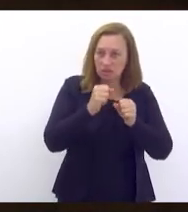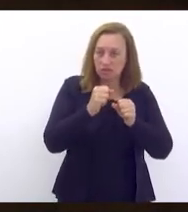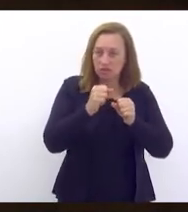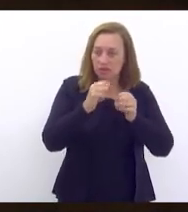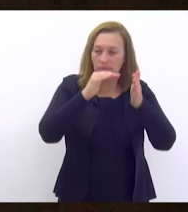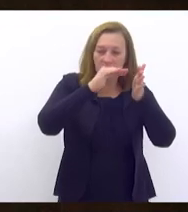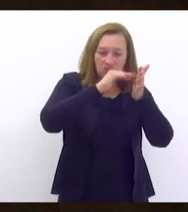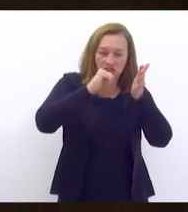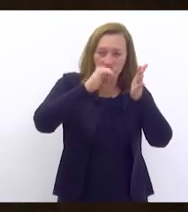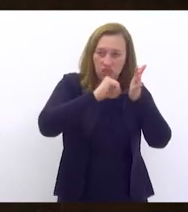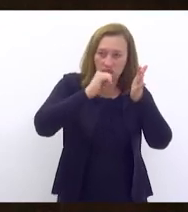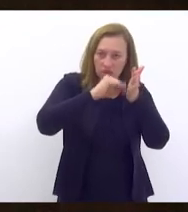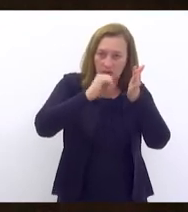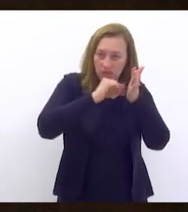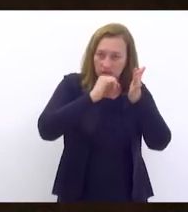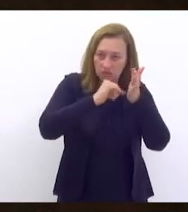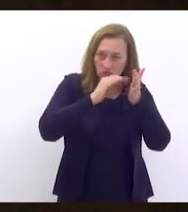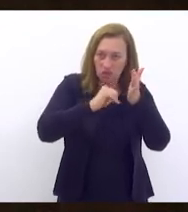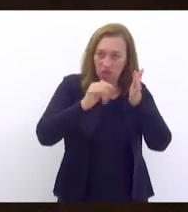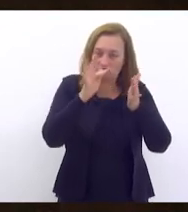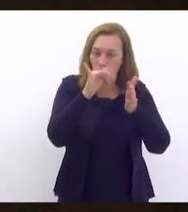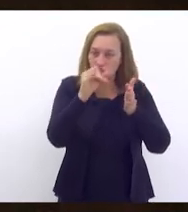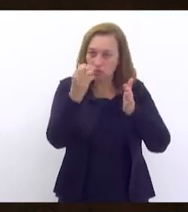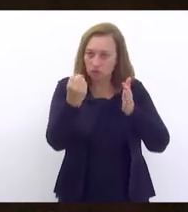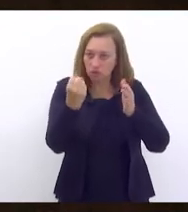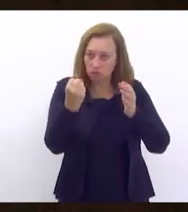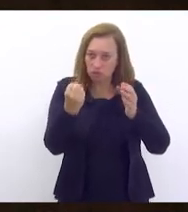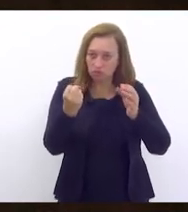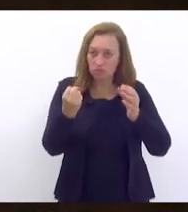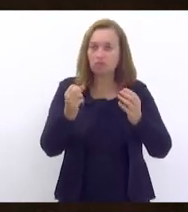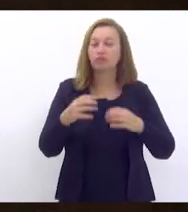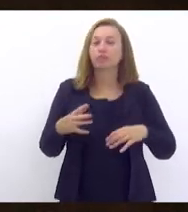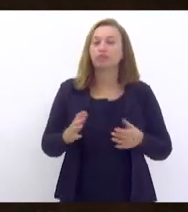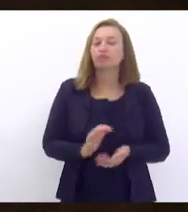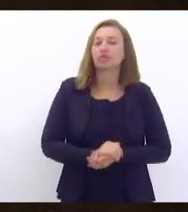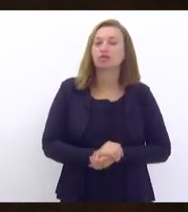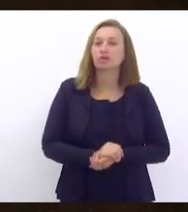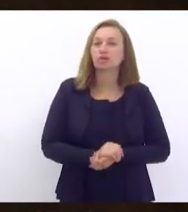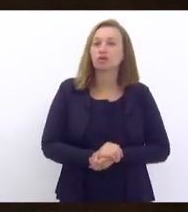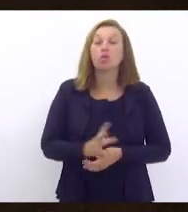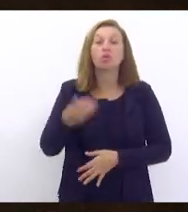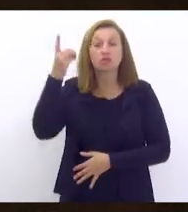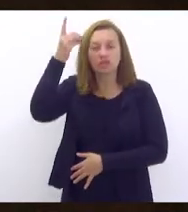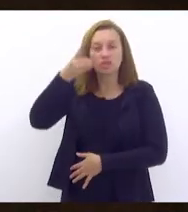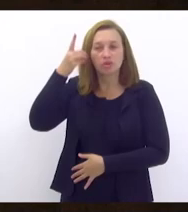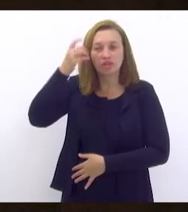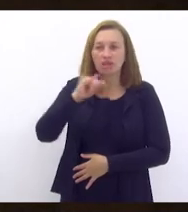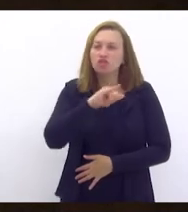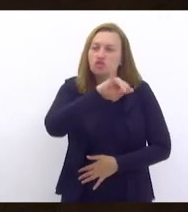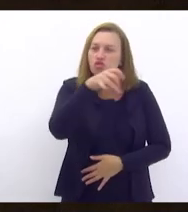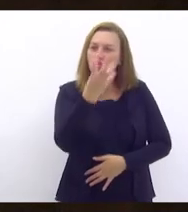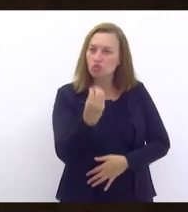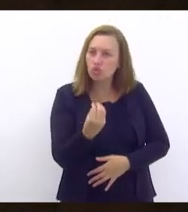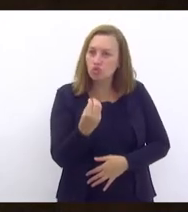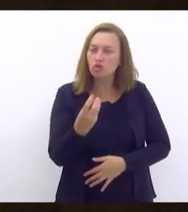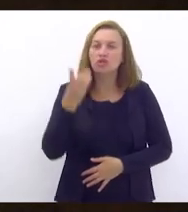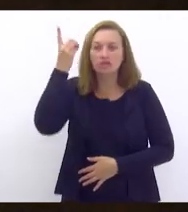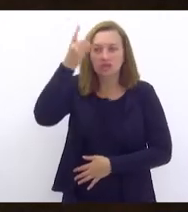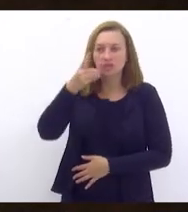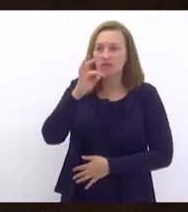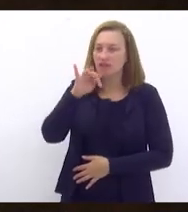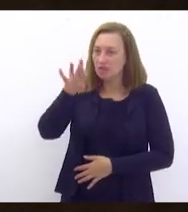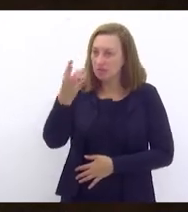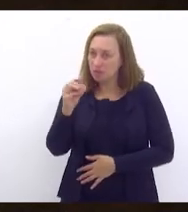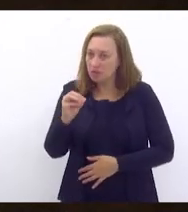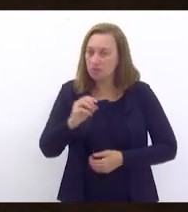a paisagem, ameaçando a segurança, o meio ambiente. O deputado Júlio Rocha e o deputado Filipinho